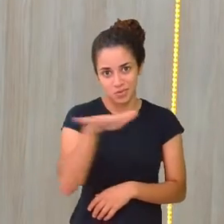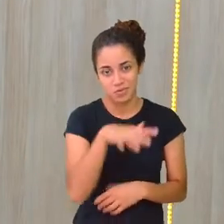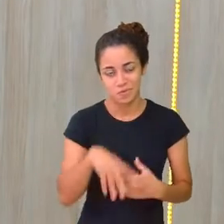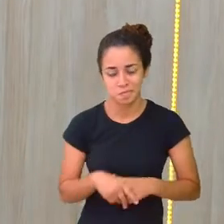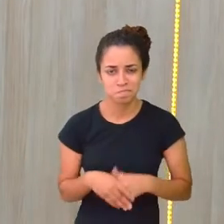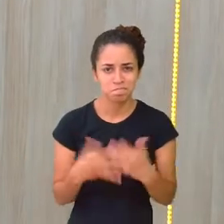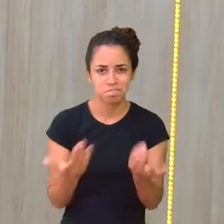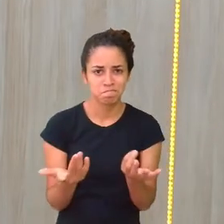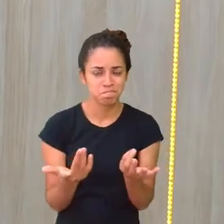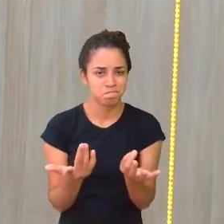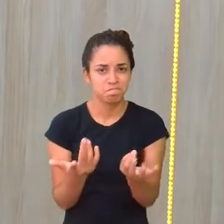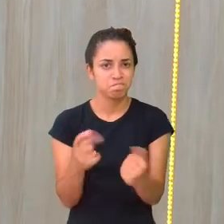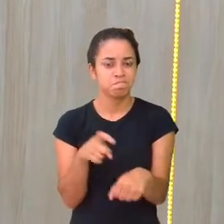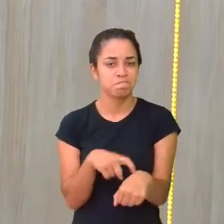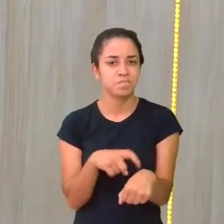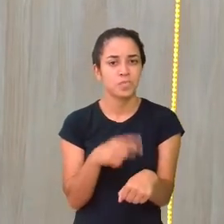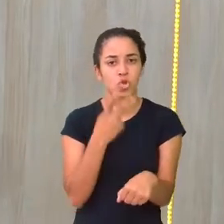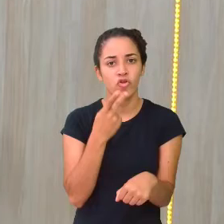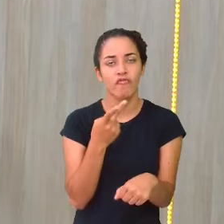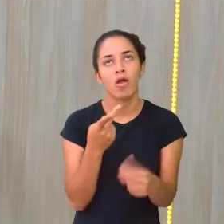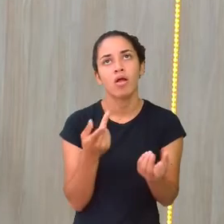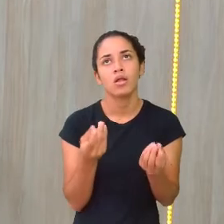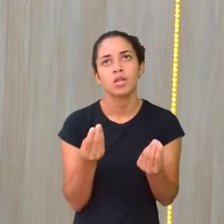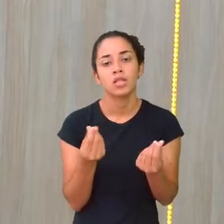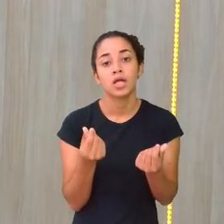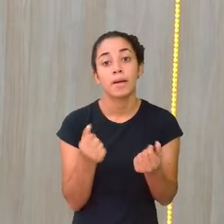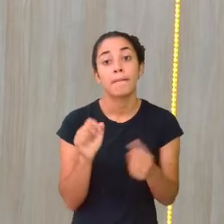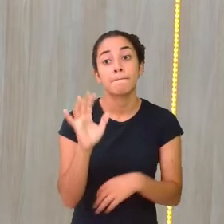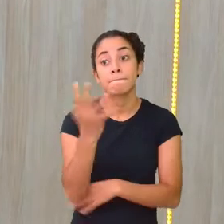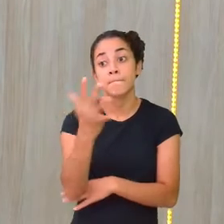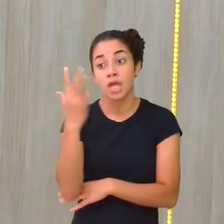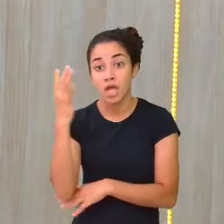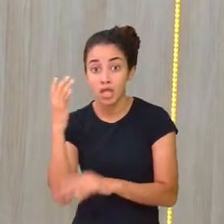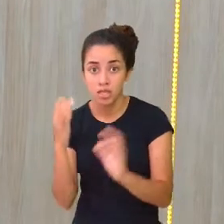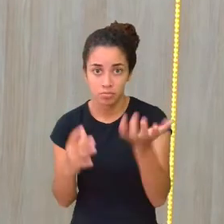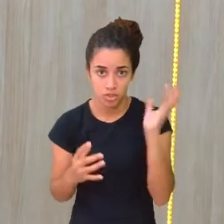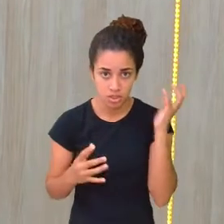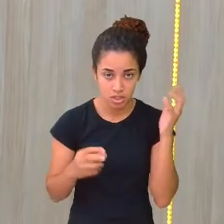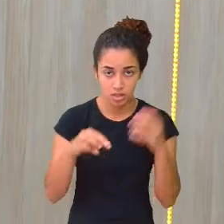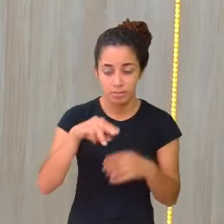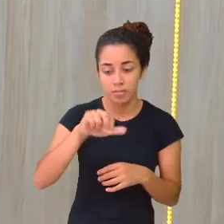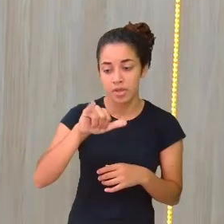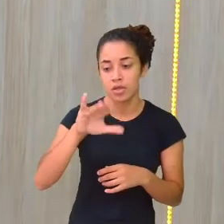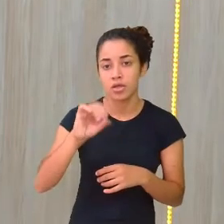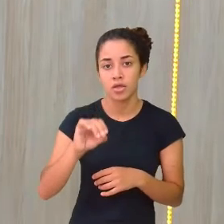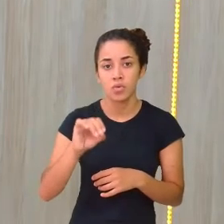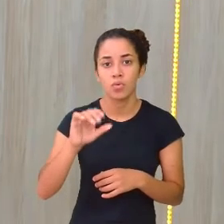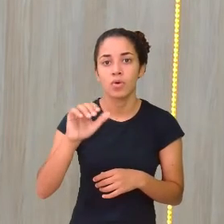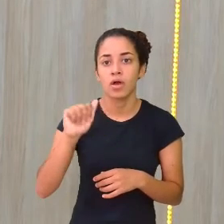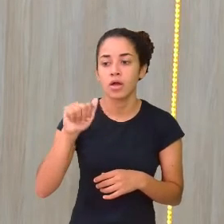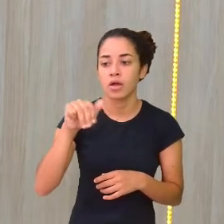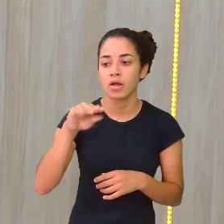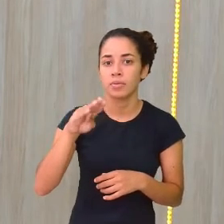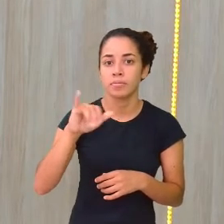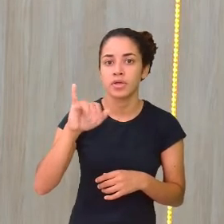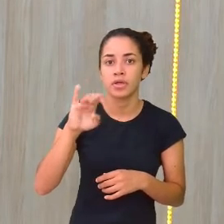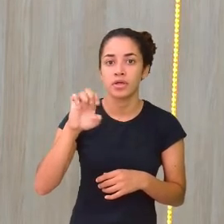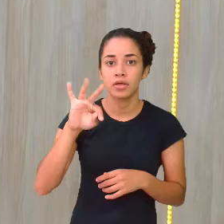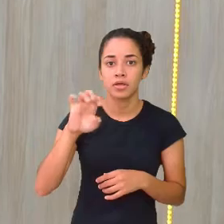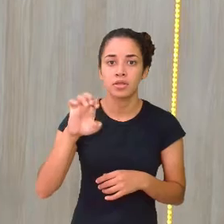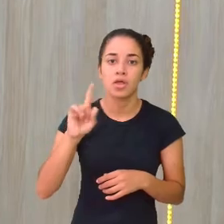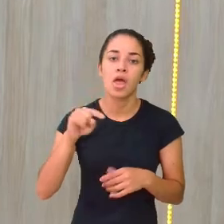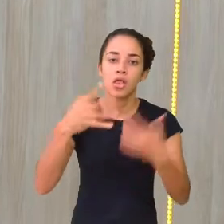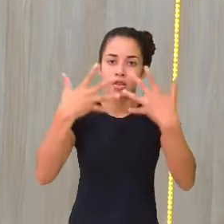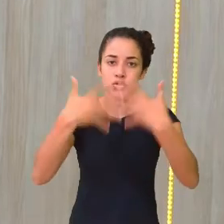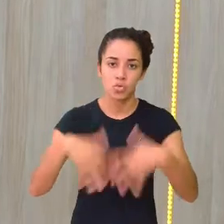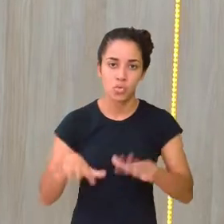parte para a questão do meio ambiente, aí sim, a gente já está tratando pelas questões o quê?